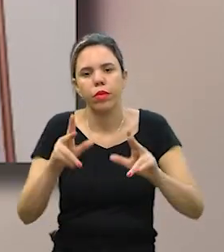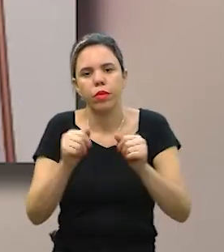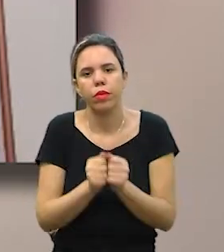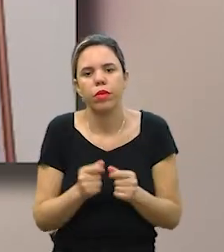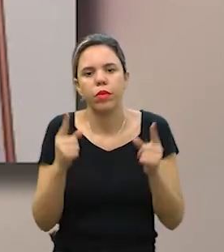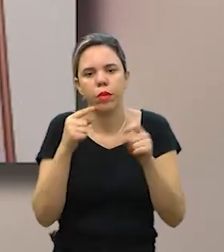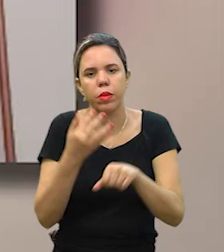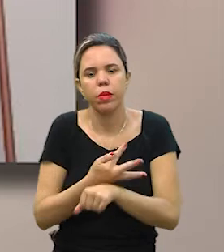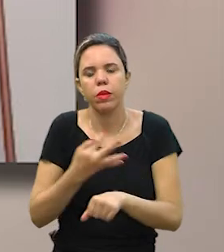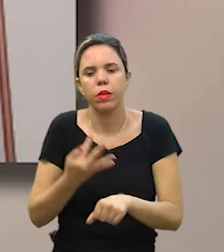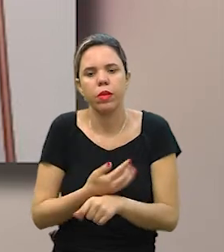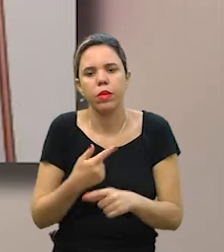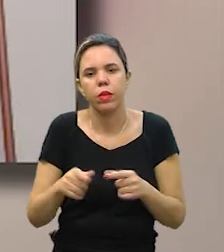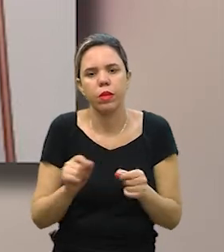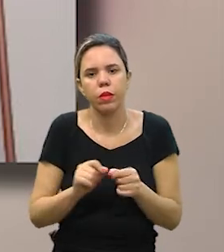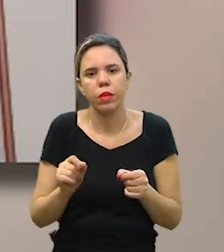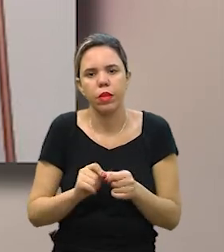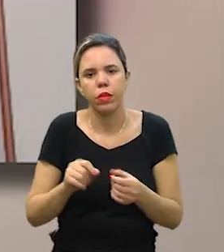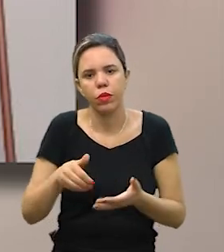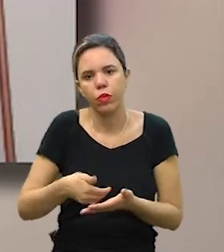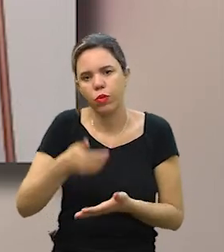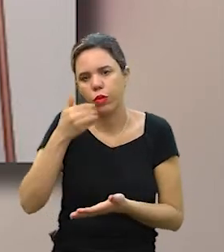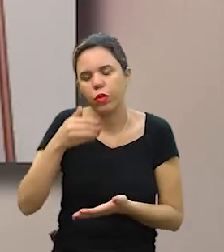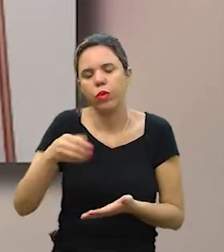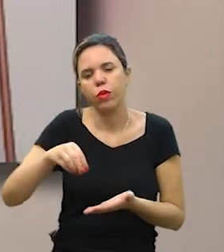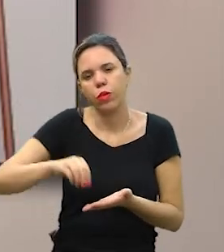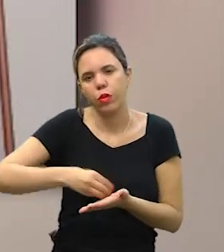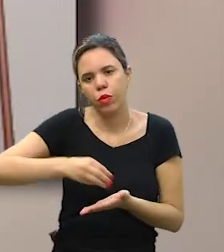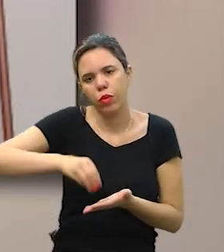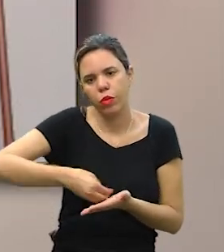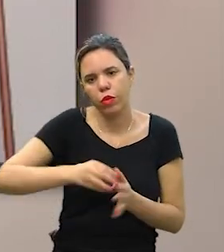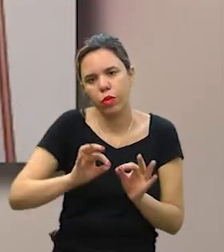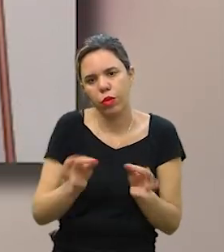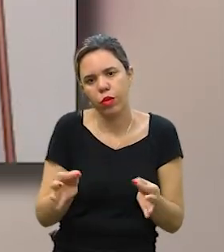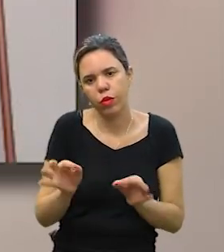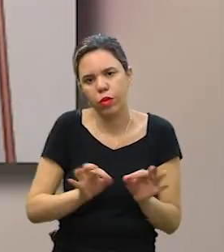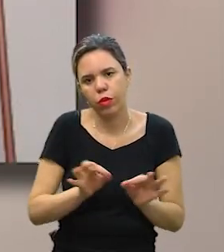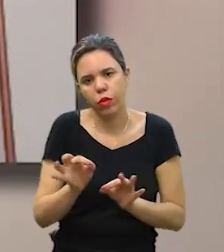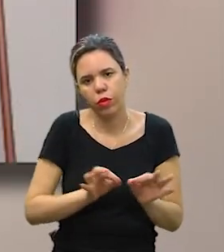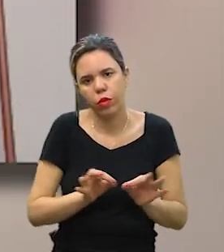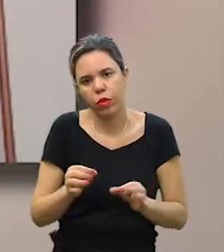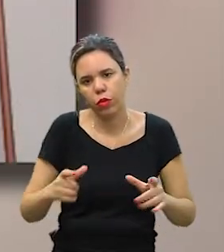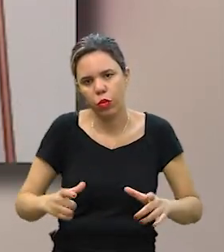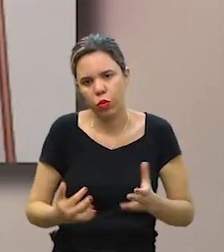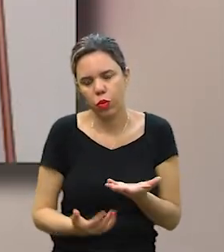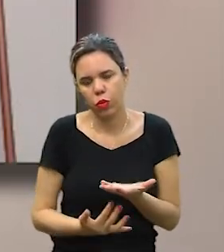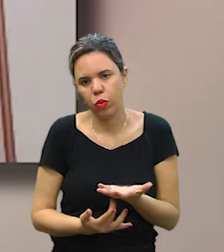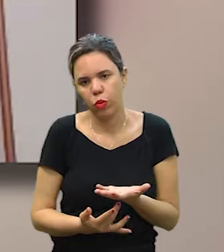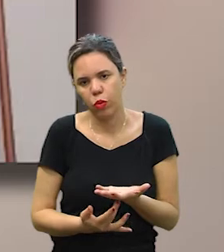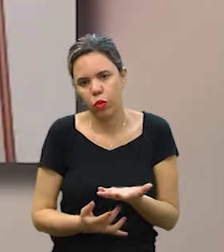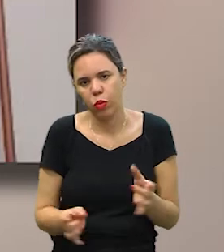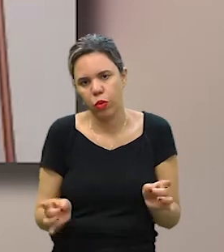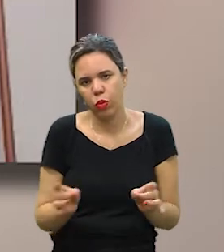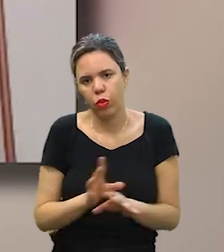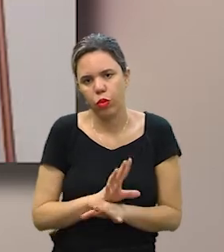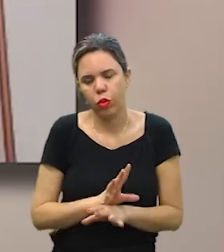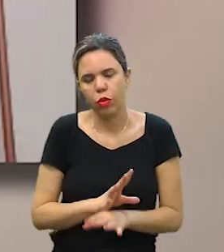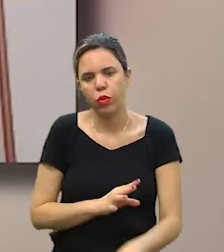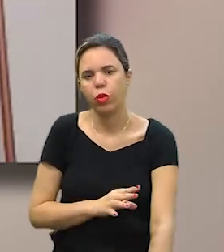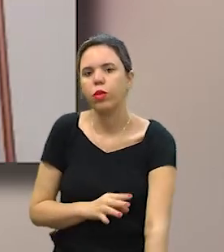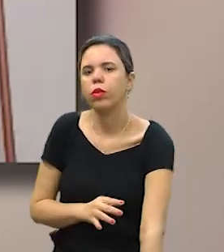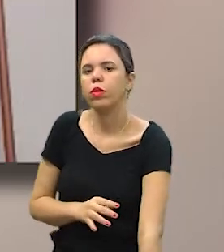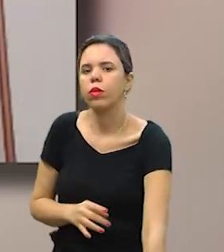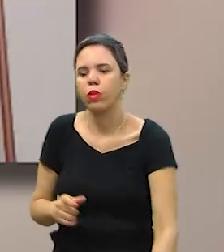de todas as dificuldades, fazer a papa do bebê é muito simples. Você precisa de uma panela para cozinhar esses